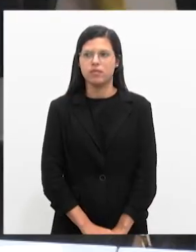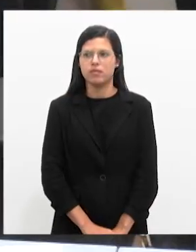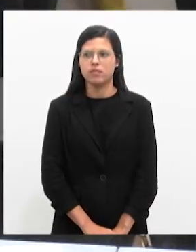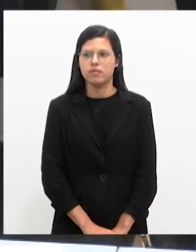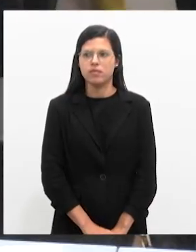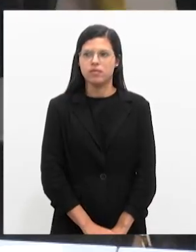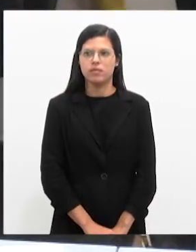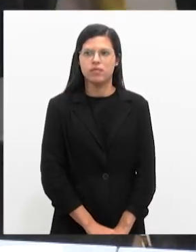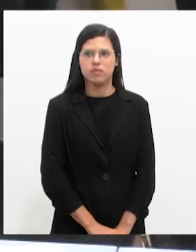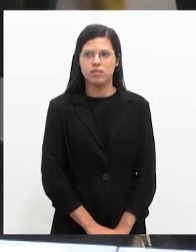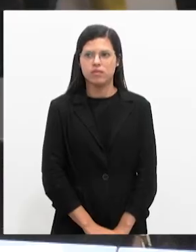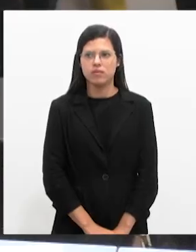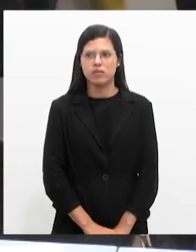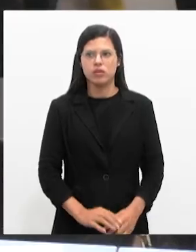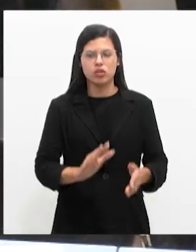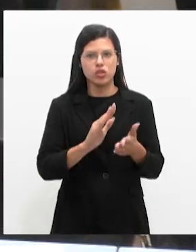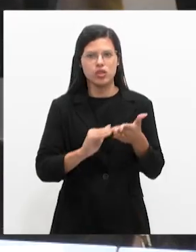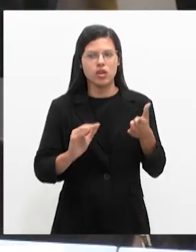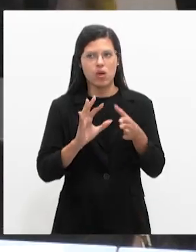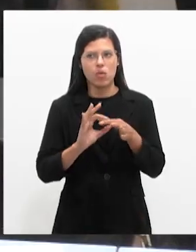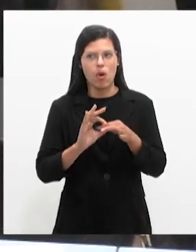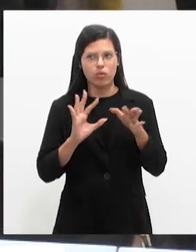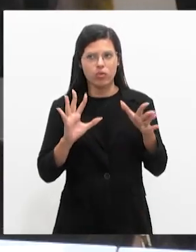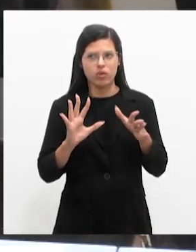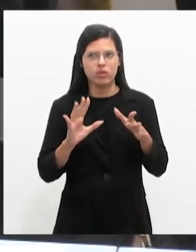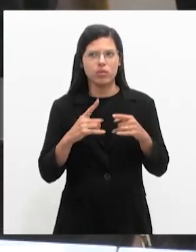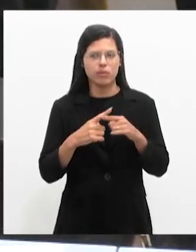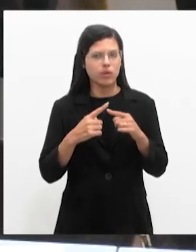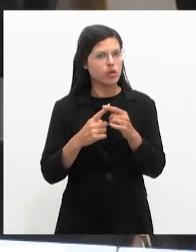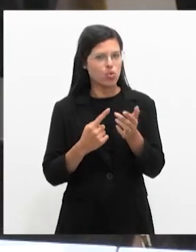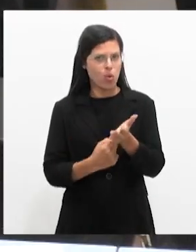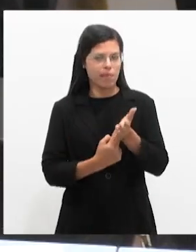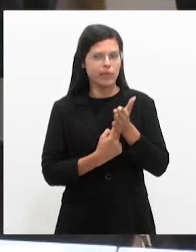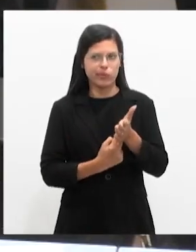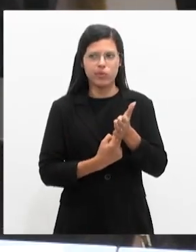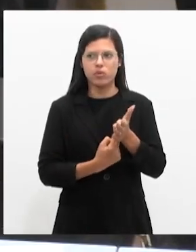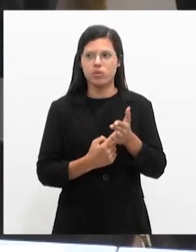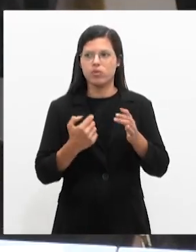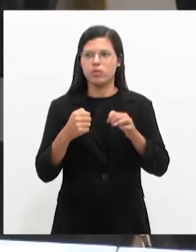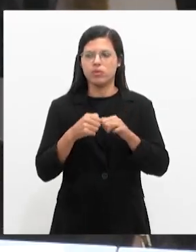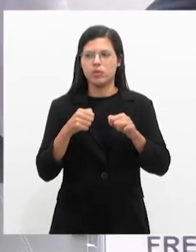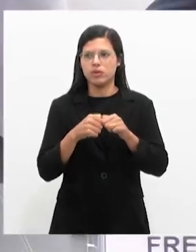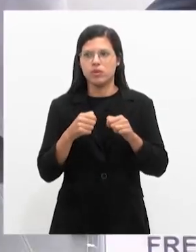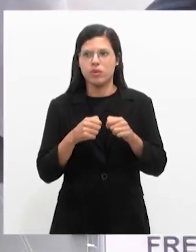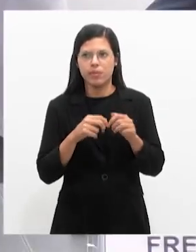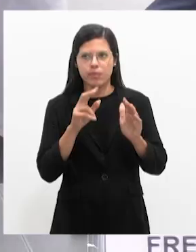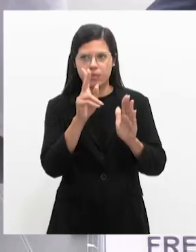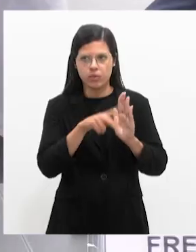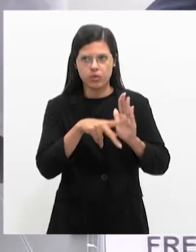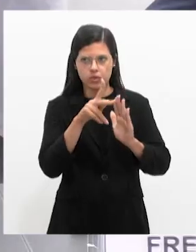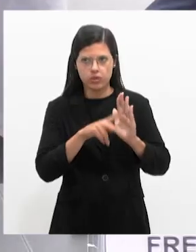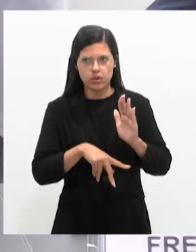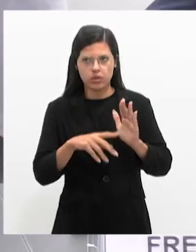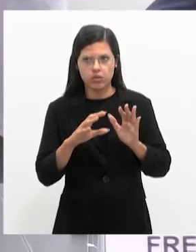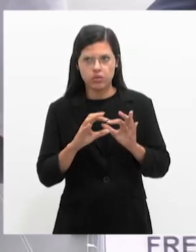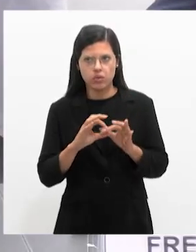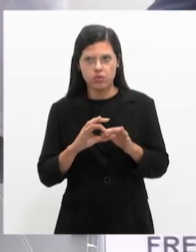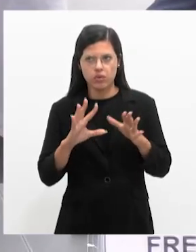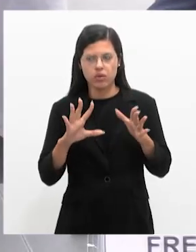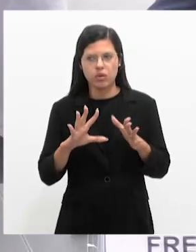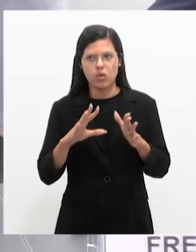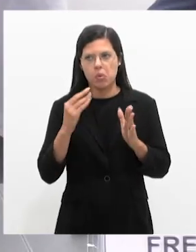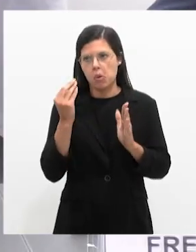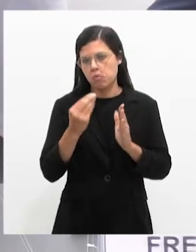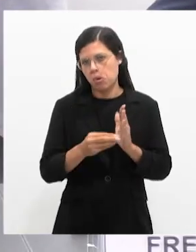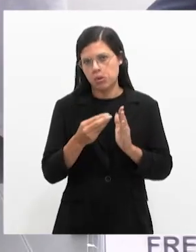O senhor tirar o autorizo, né? Porque a gente combinou não fazer mais projeto autorizativo. O senhor bota um